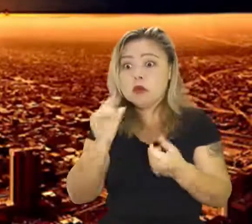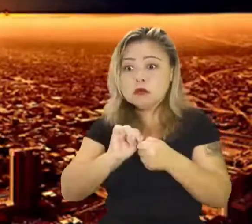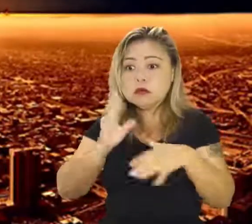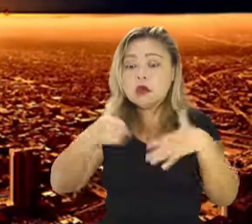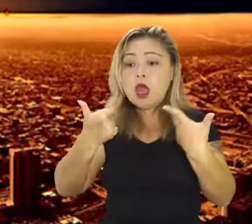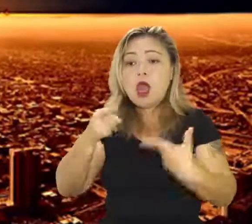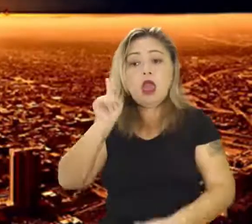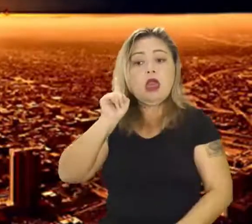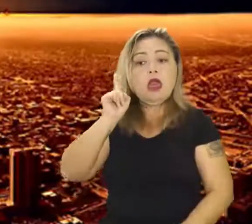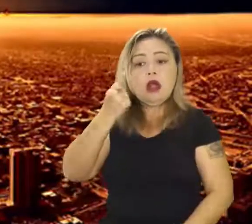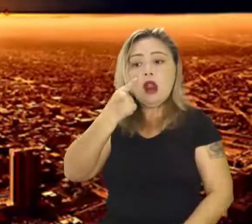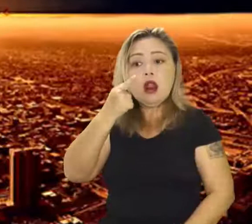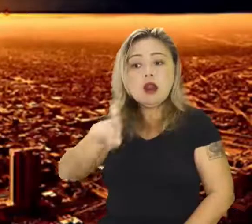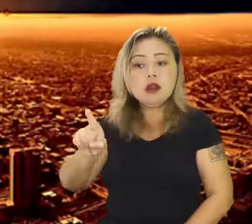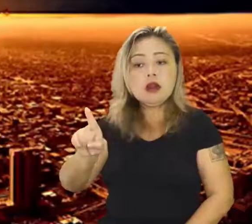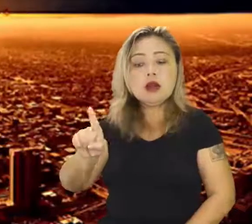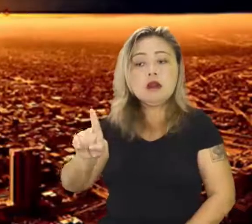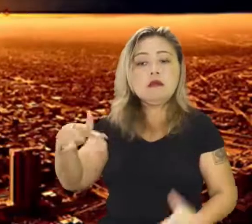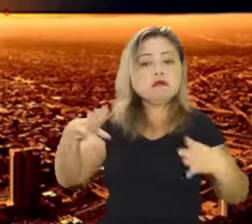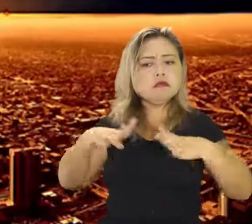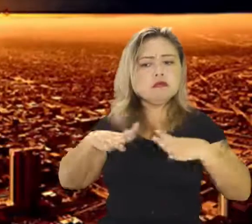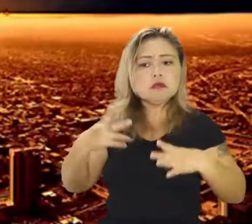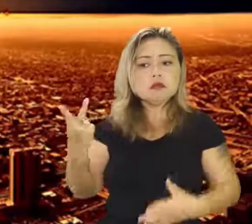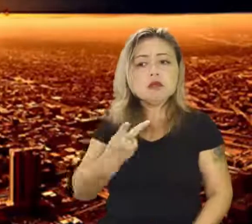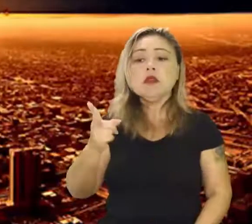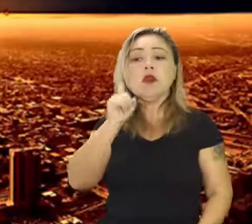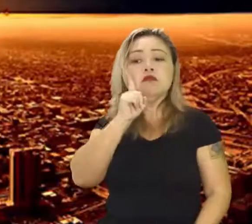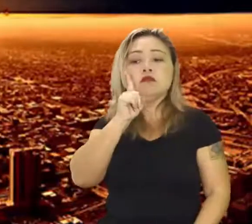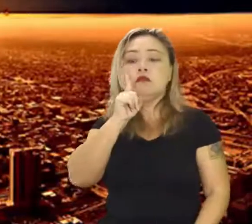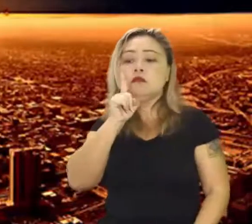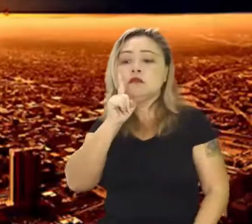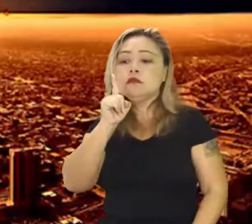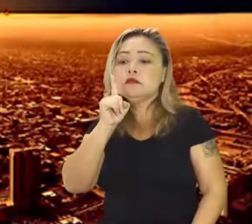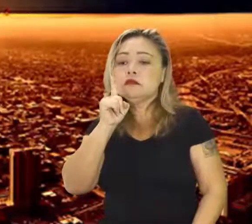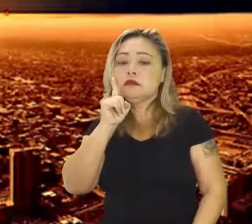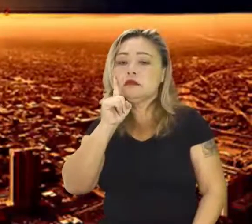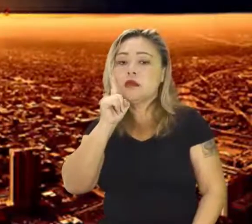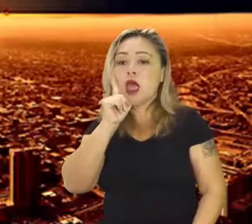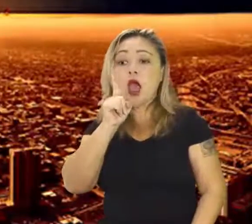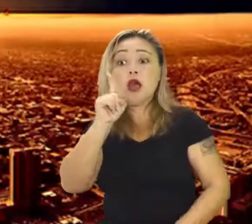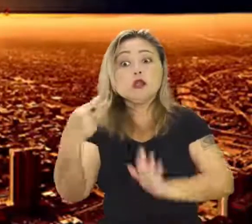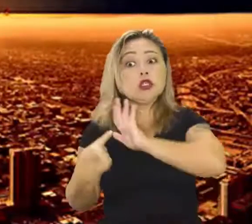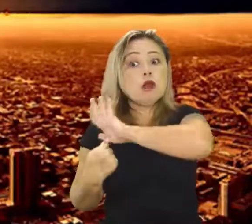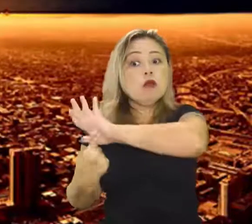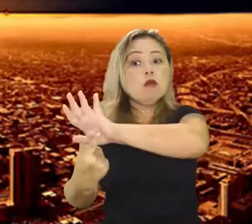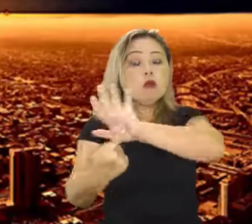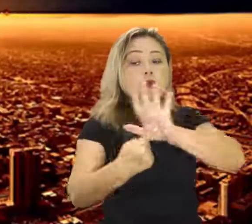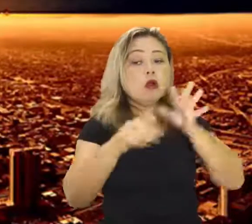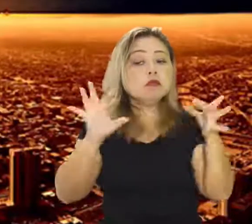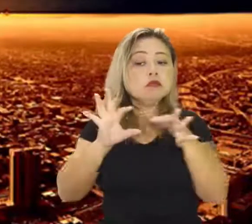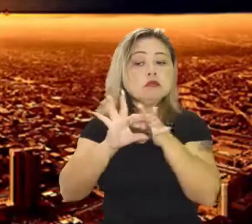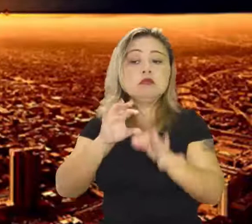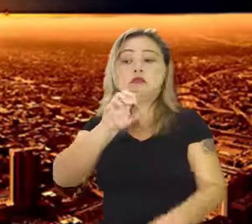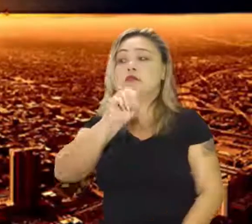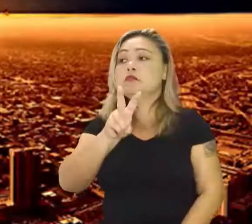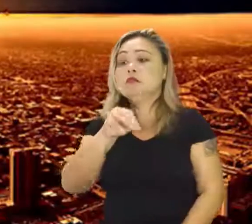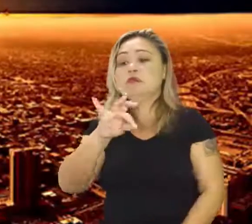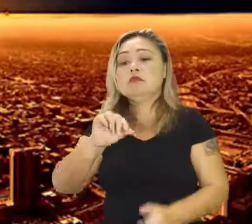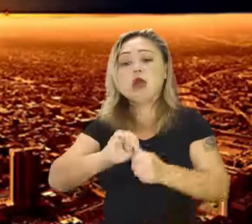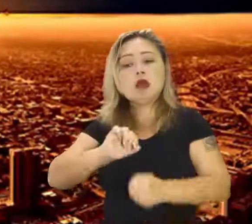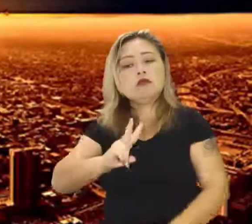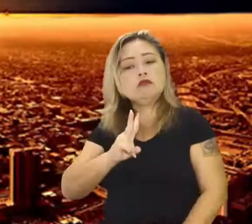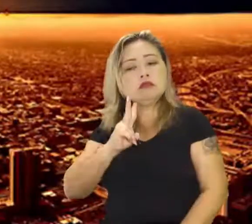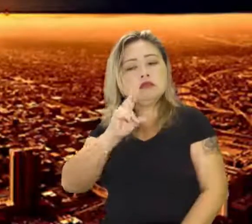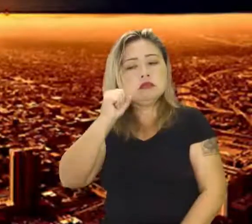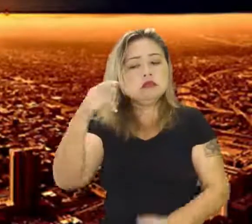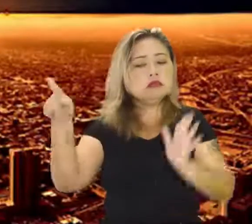E ali, os Estados Unidos já mostrava para a União Soviética o seu